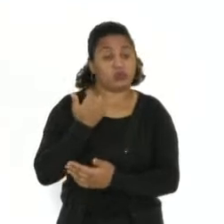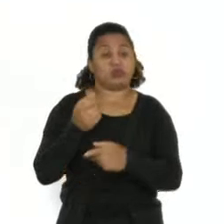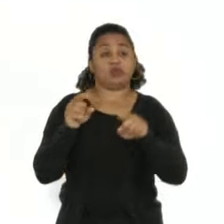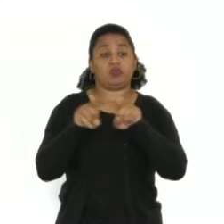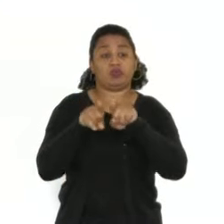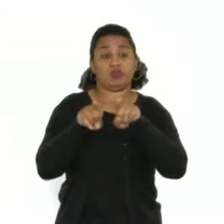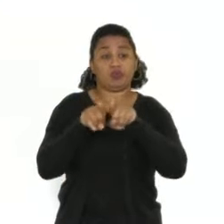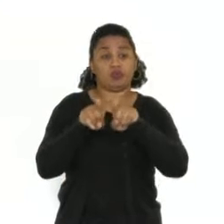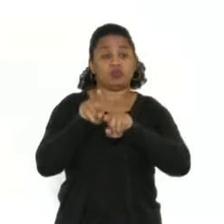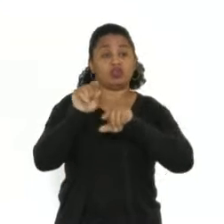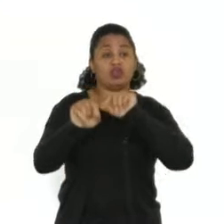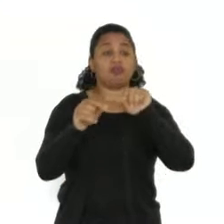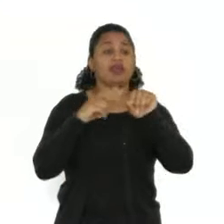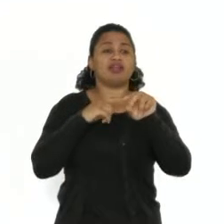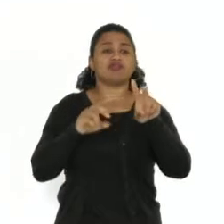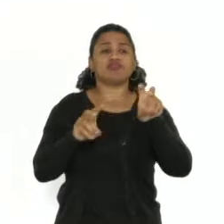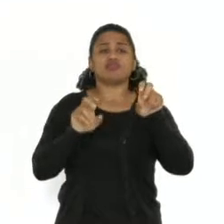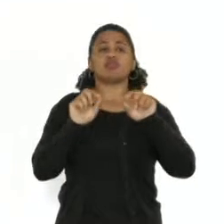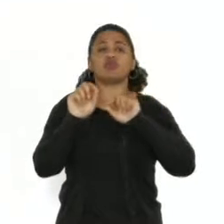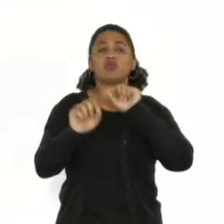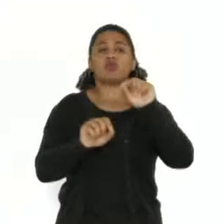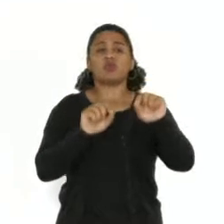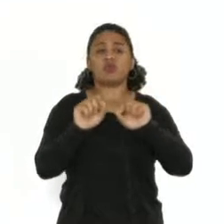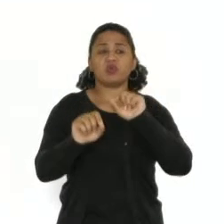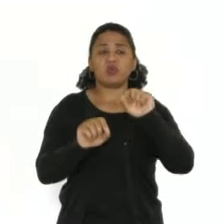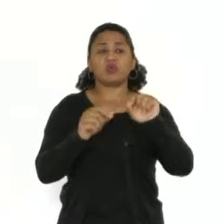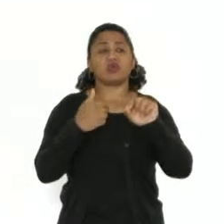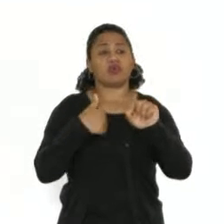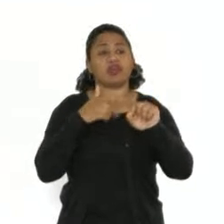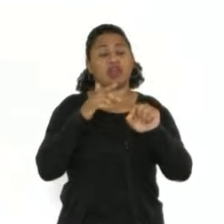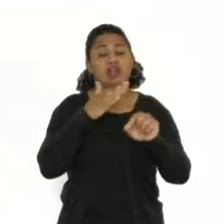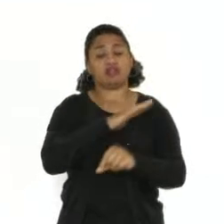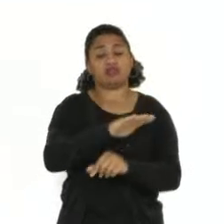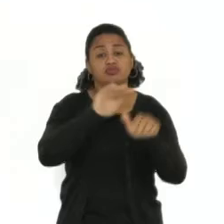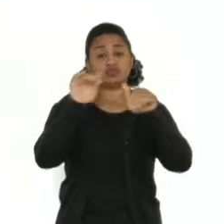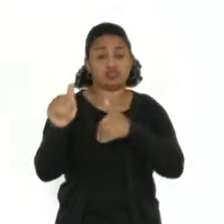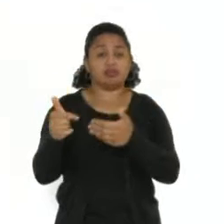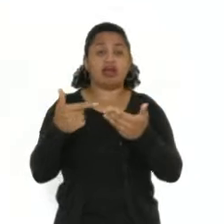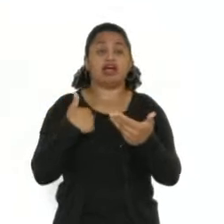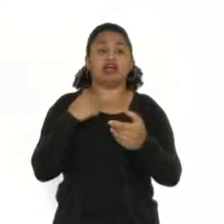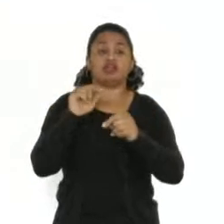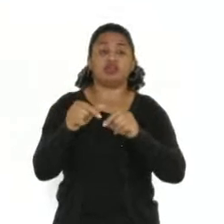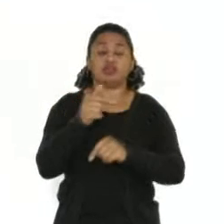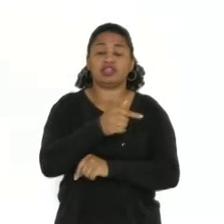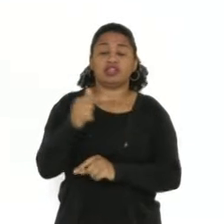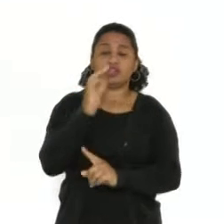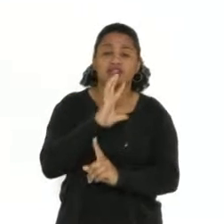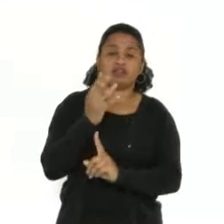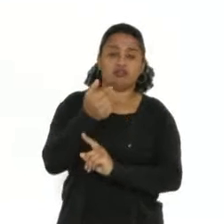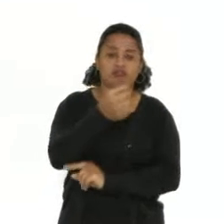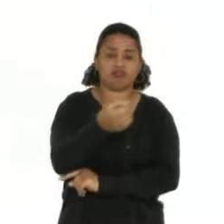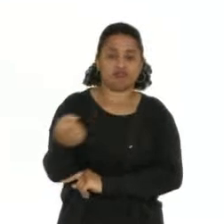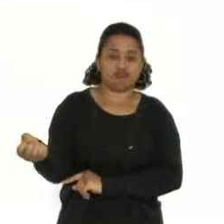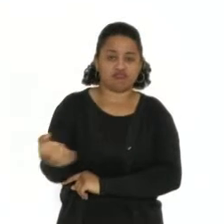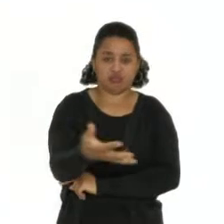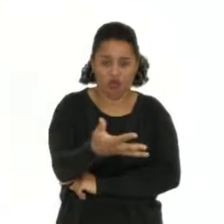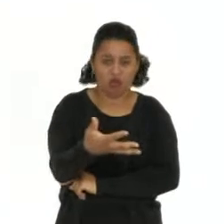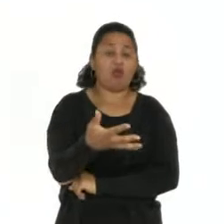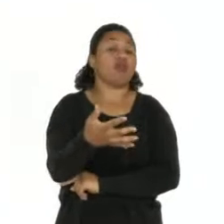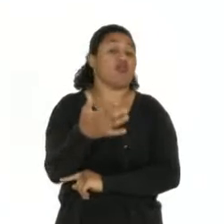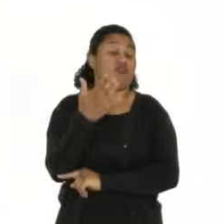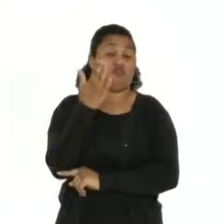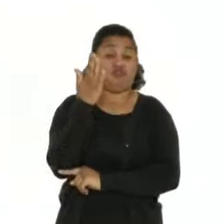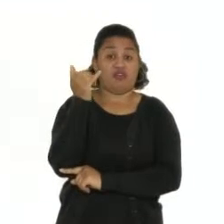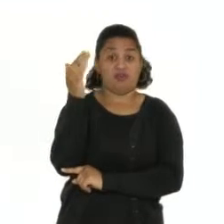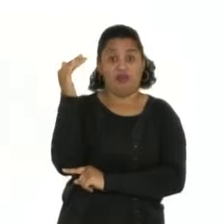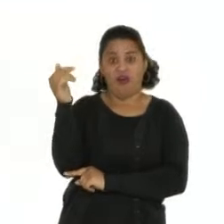Também é citado aqui que ela foi convidada para participar da Semana de Arte Moderna, né? A